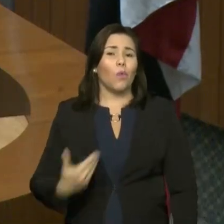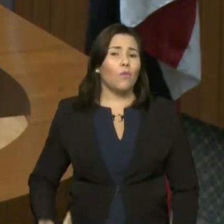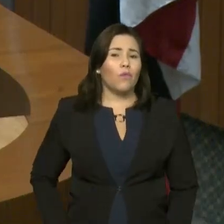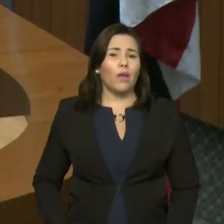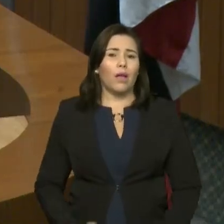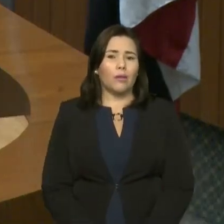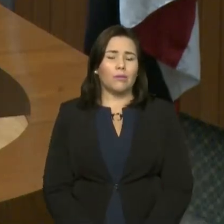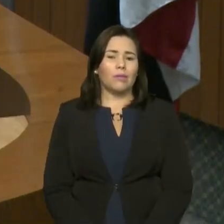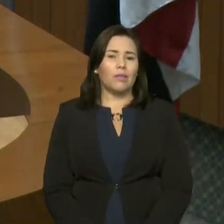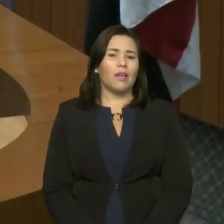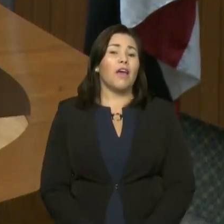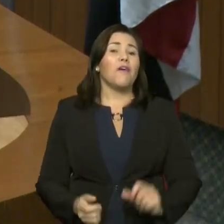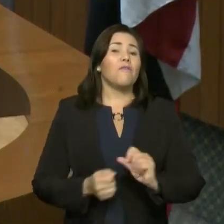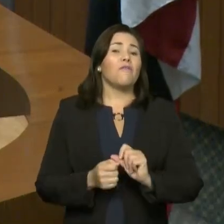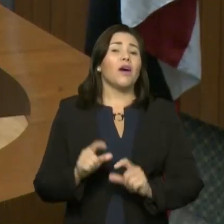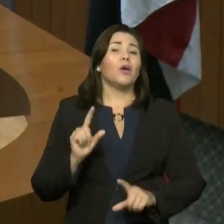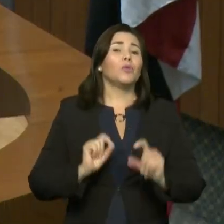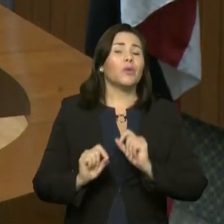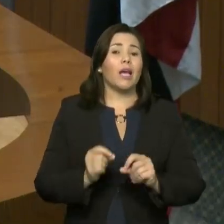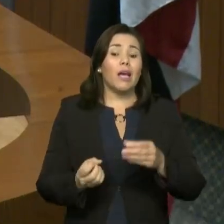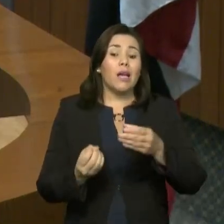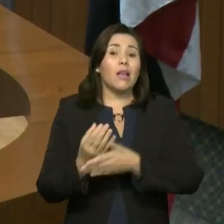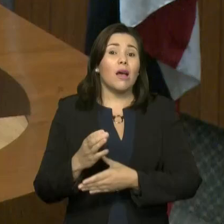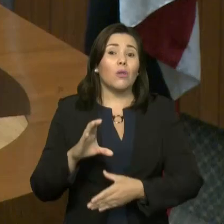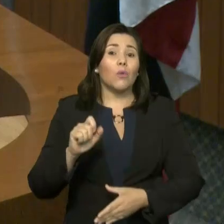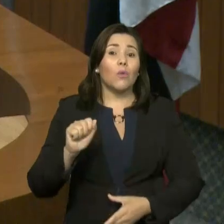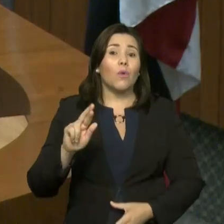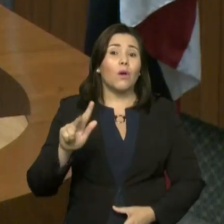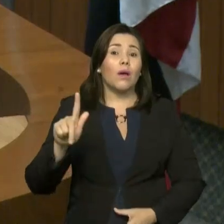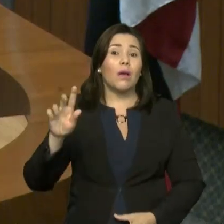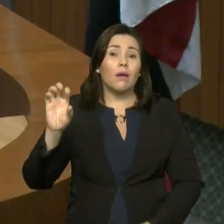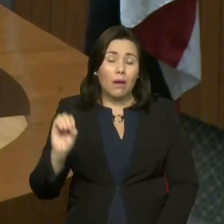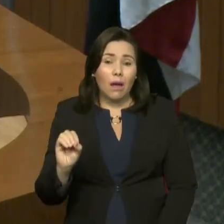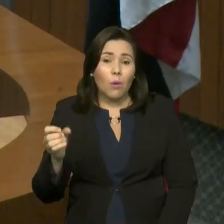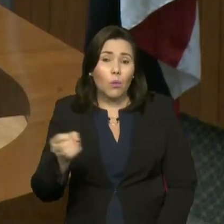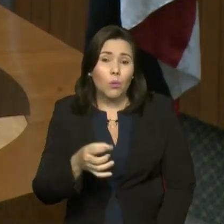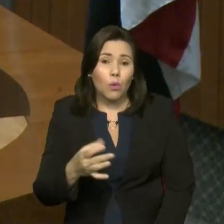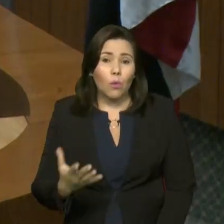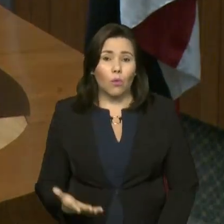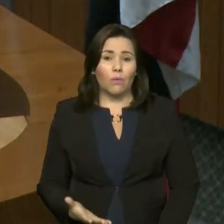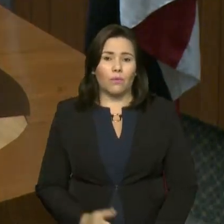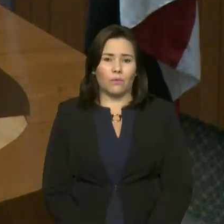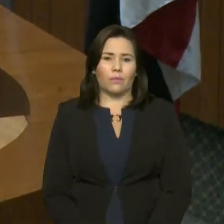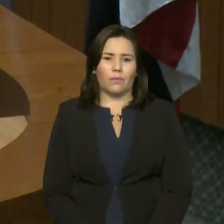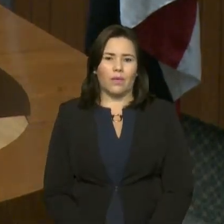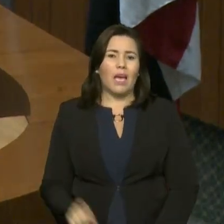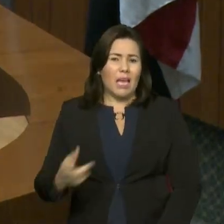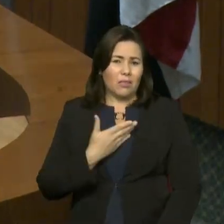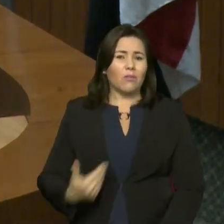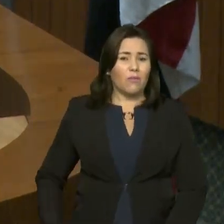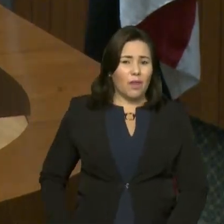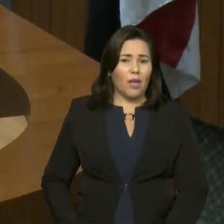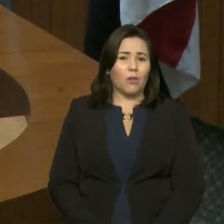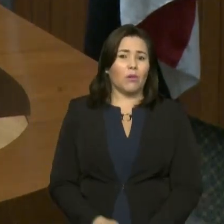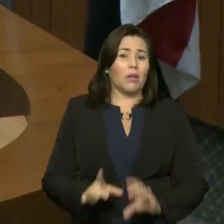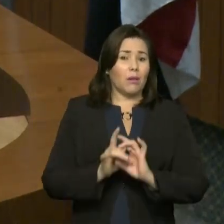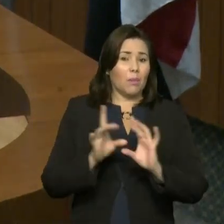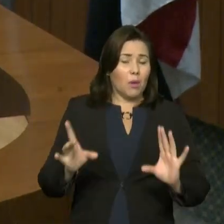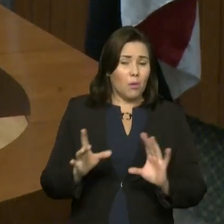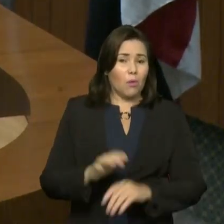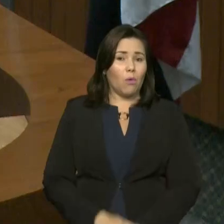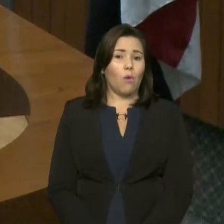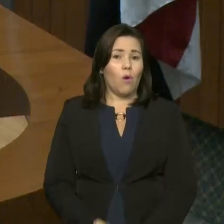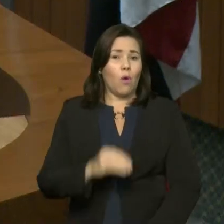O governo do Estado está criando esse mesmo governo que orientou a dar um parcelamento de 6%, parcelado em